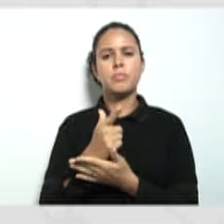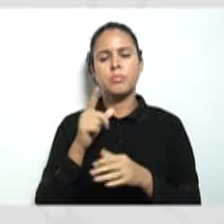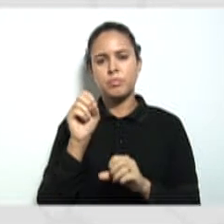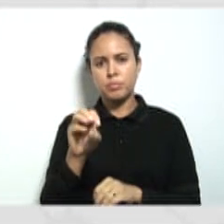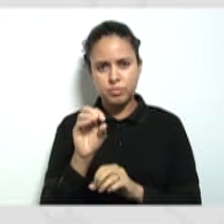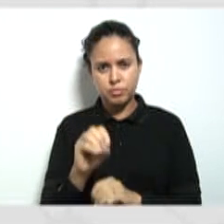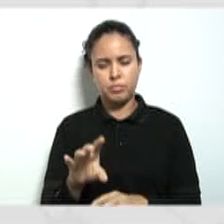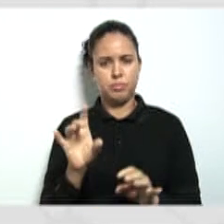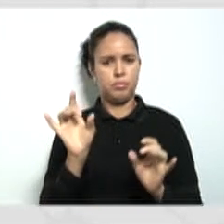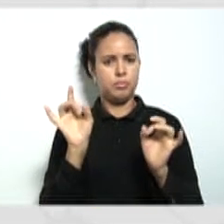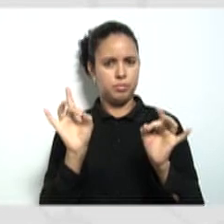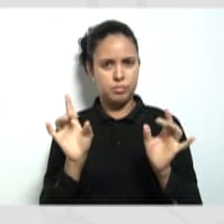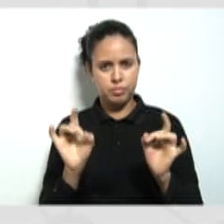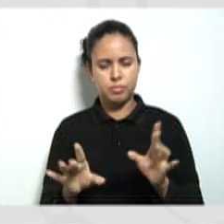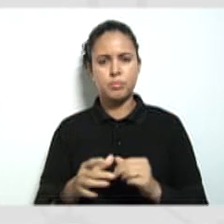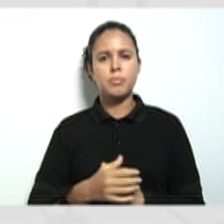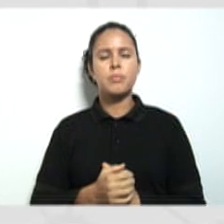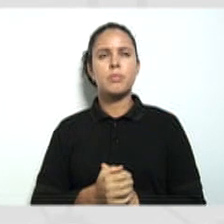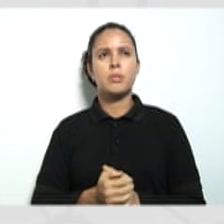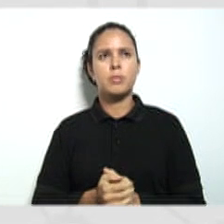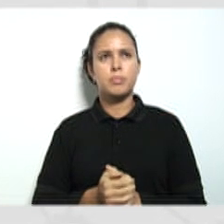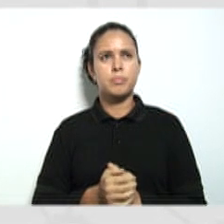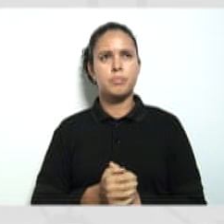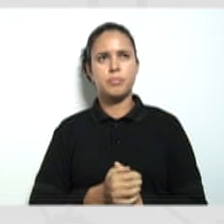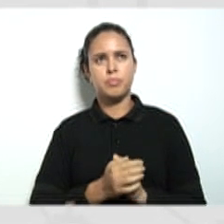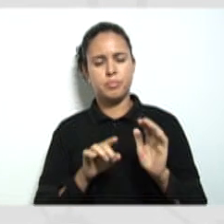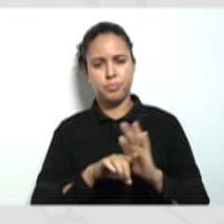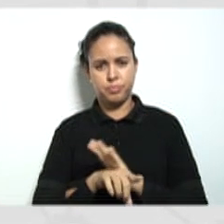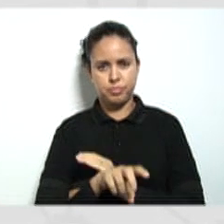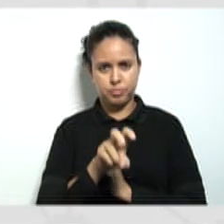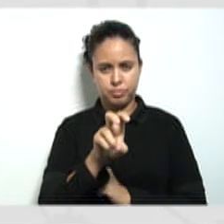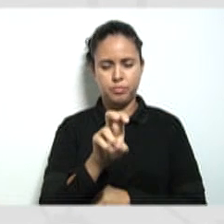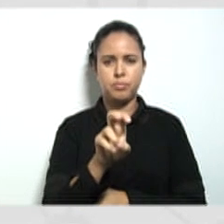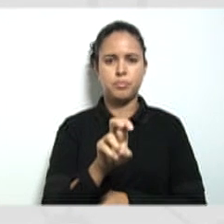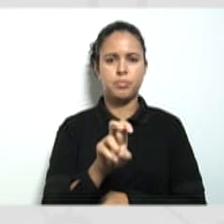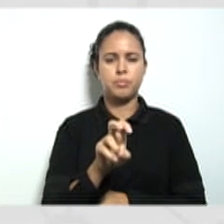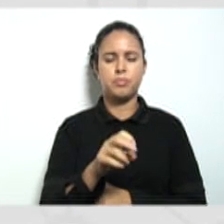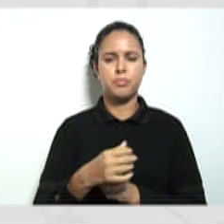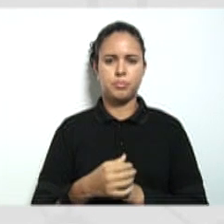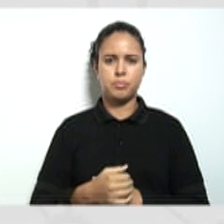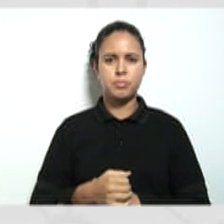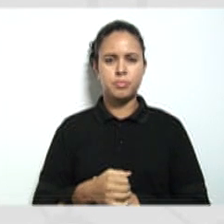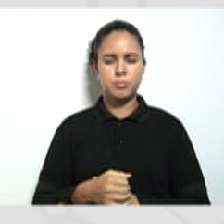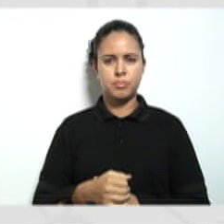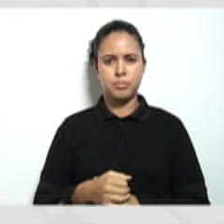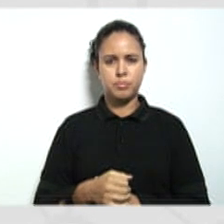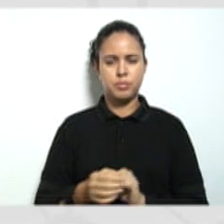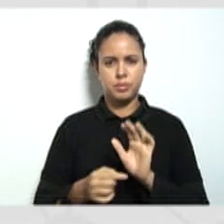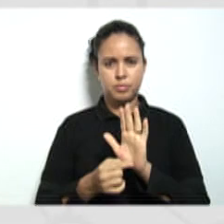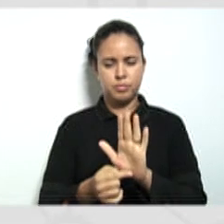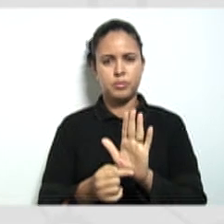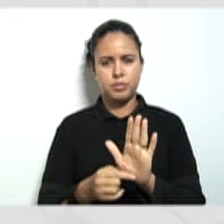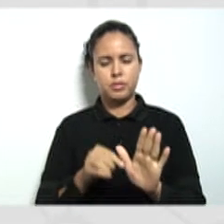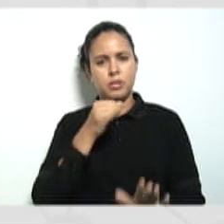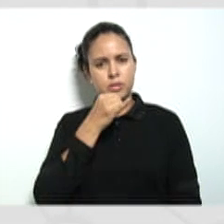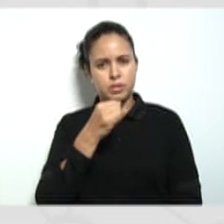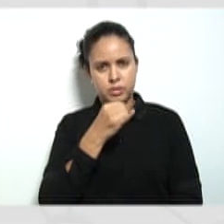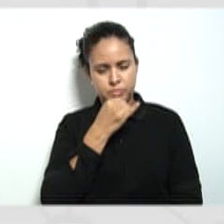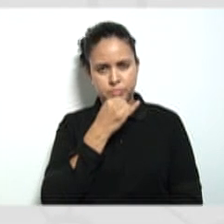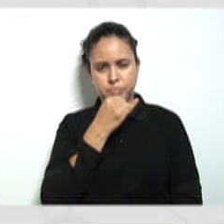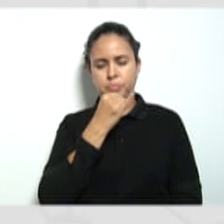especial. Por fim, nós temos uma última pergunta, que é a pergunta número 5, que fala o seguinte: apresente exemplos de cooperativas